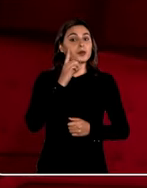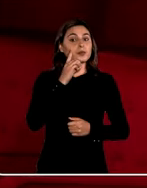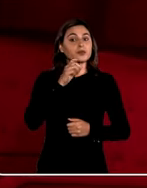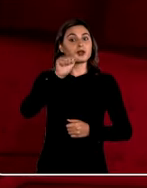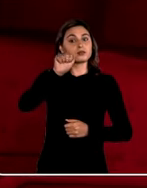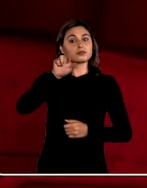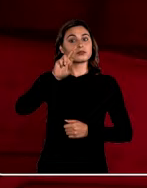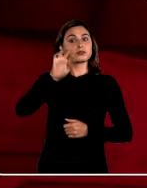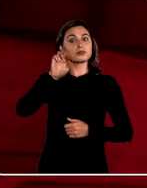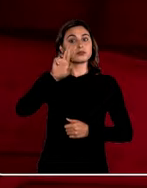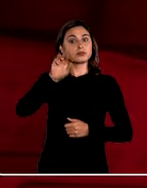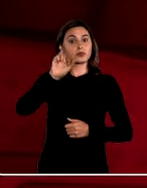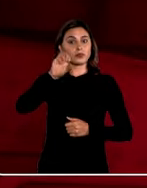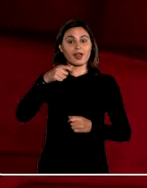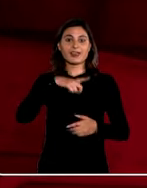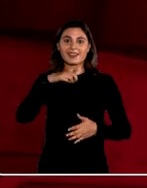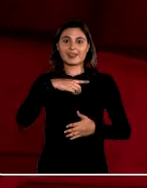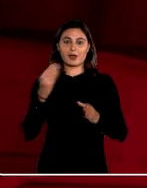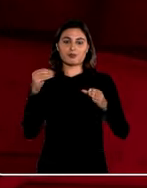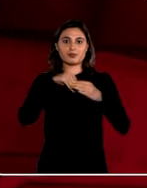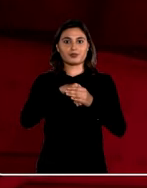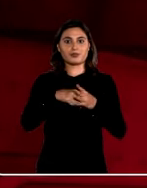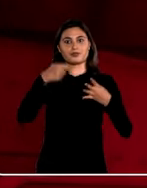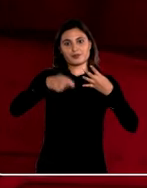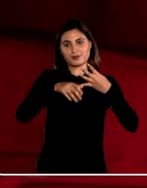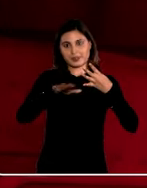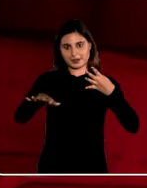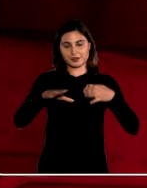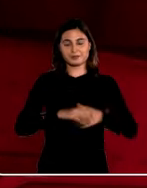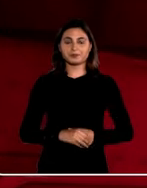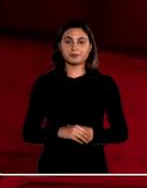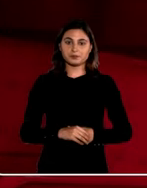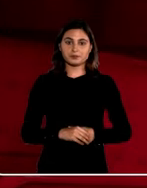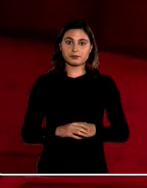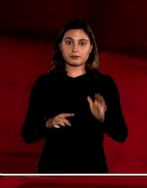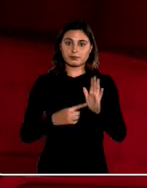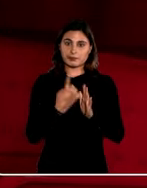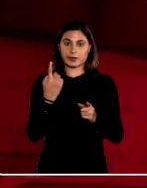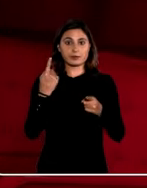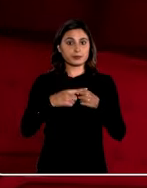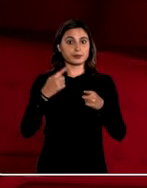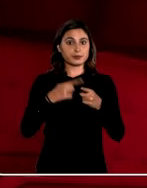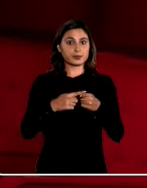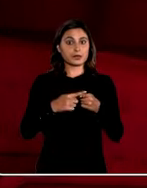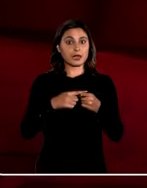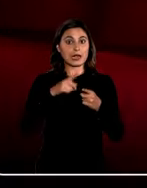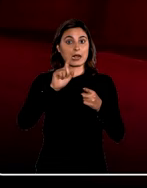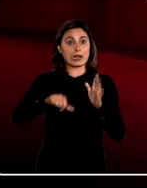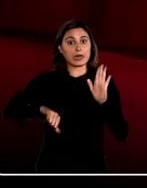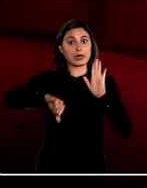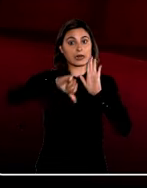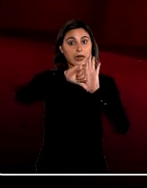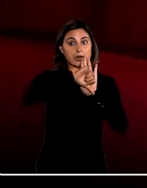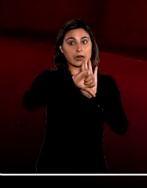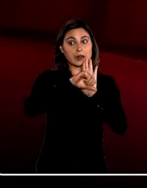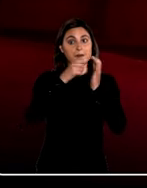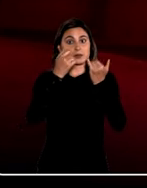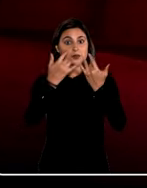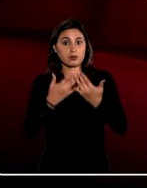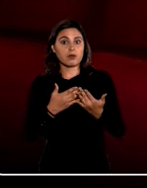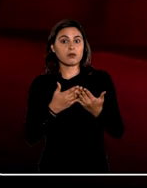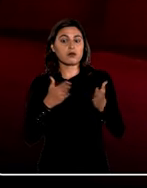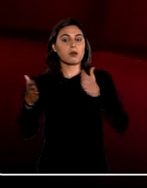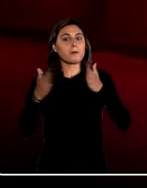Artur Lira encontram respaldo na jurisprudência do STJ primeiro porque a queixa foi apresentada dentro do